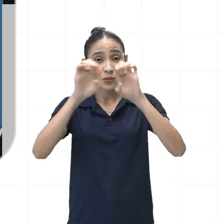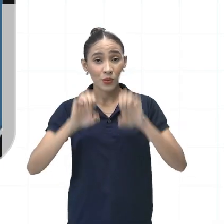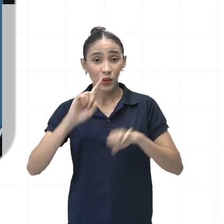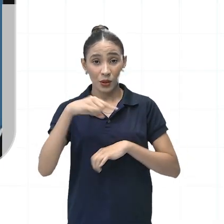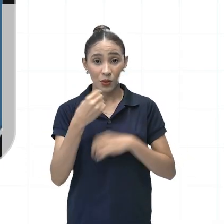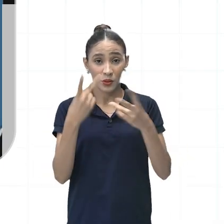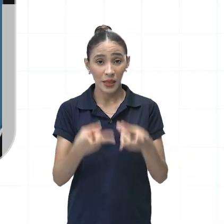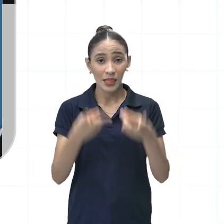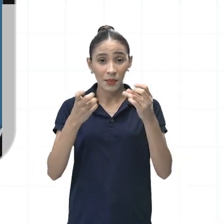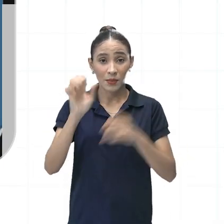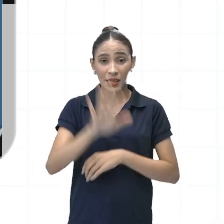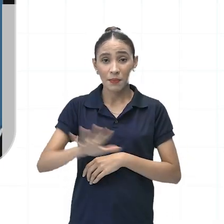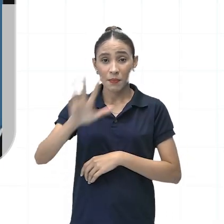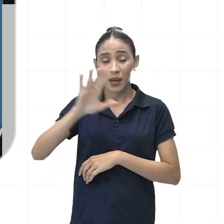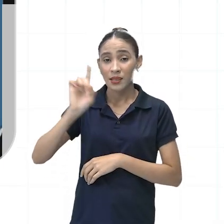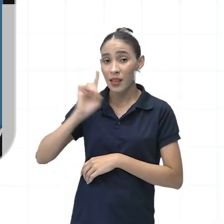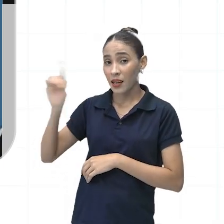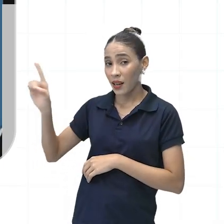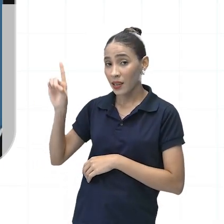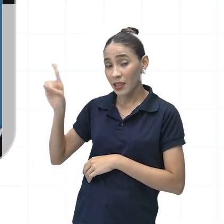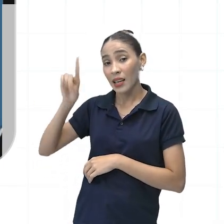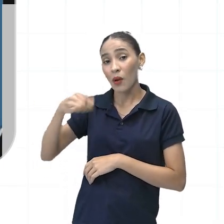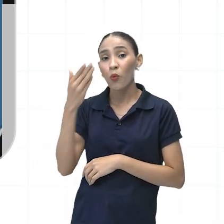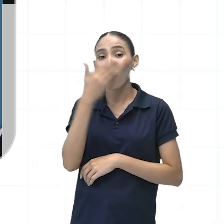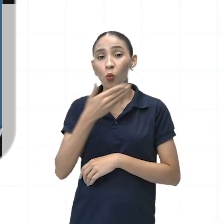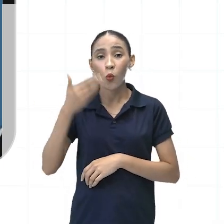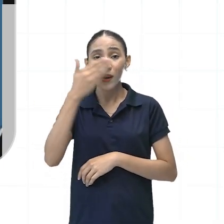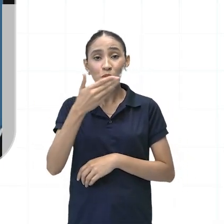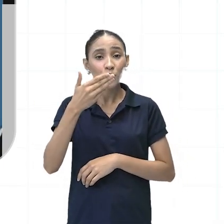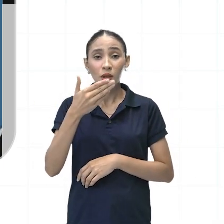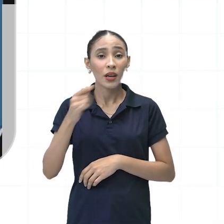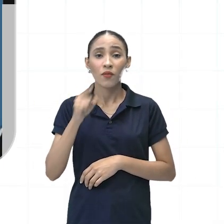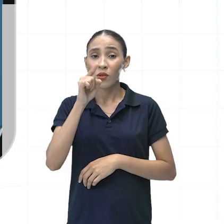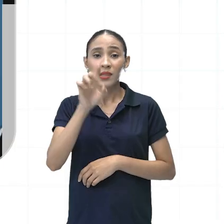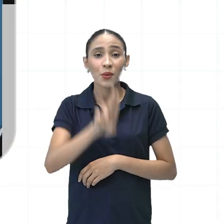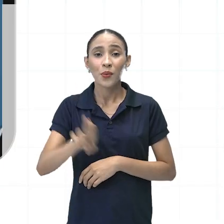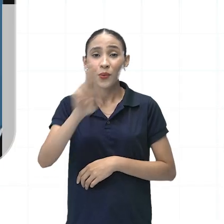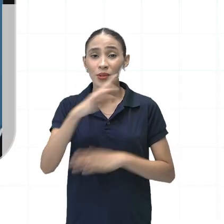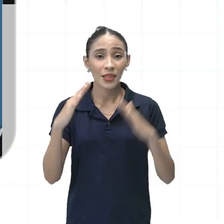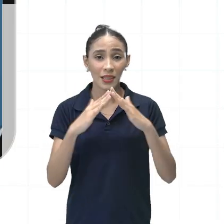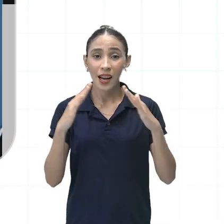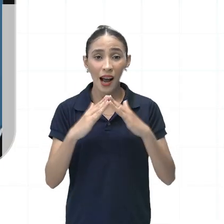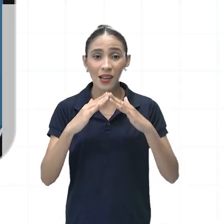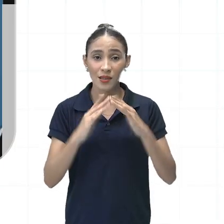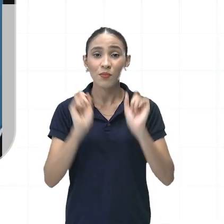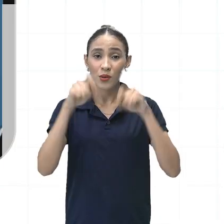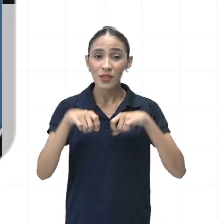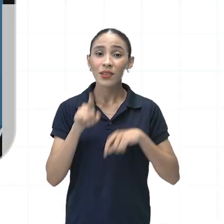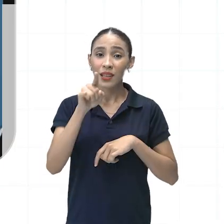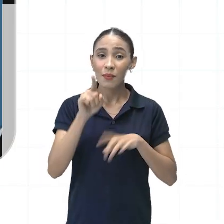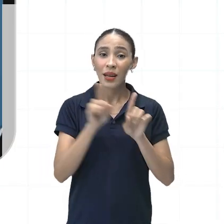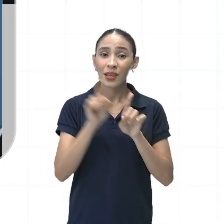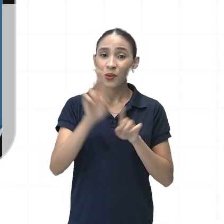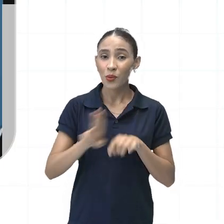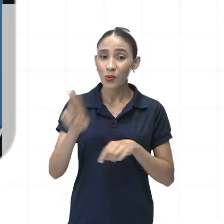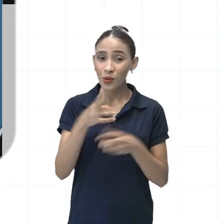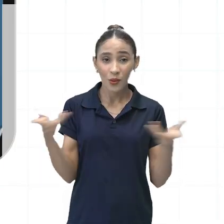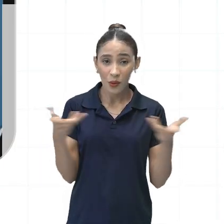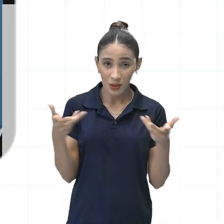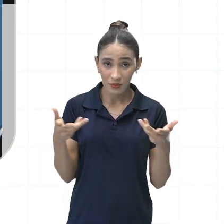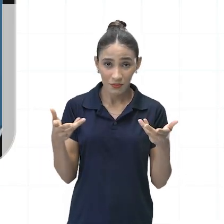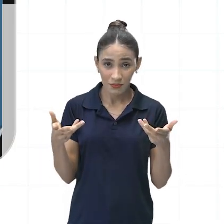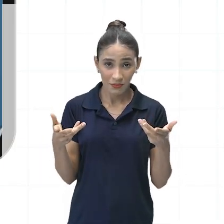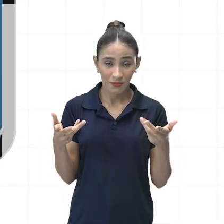que nós estamos observando representa o açúcar de mesa, que todo mundo tem em casa e possivelmente utilizou mesmo